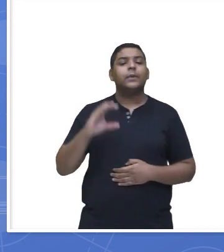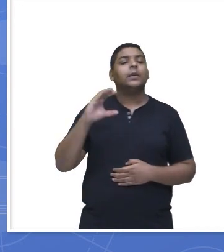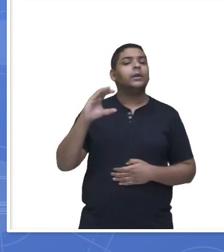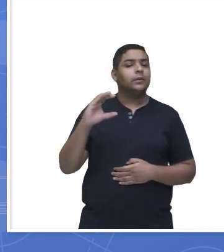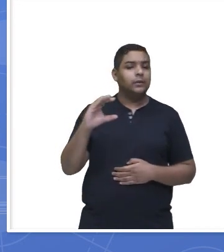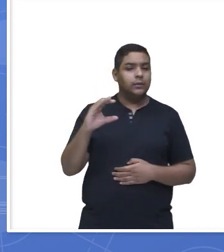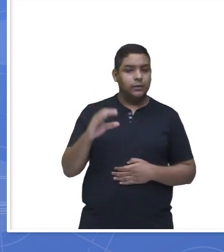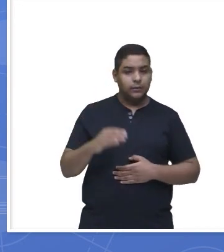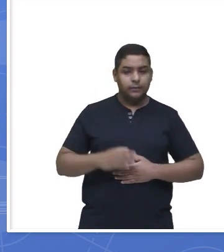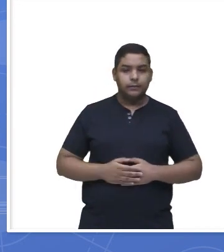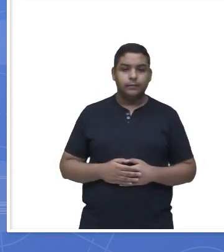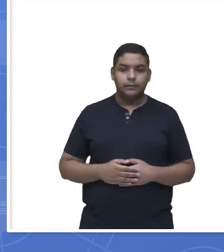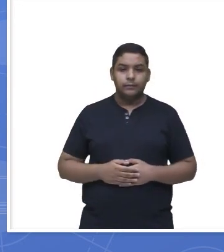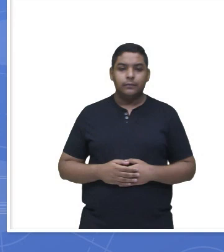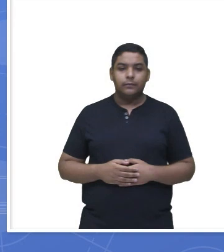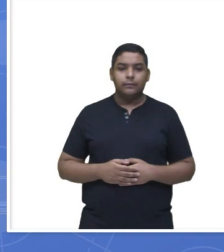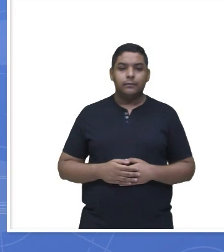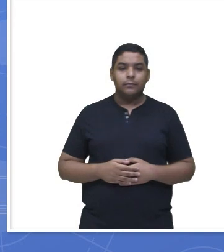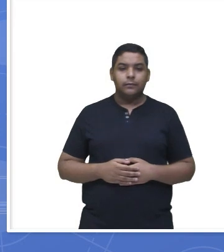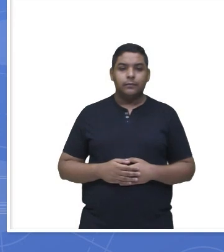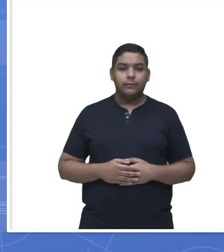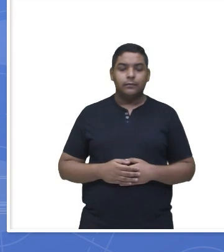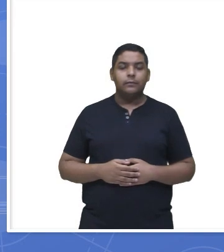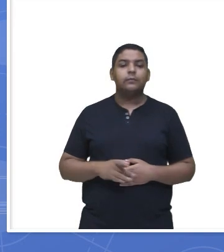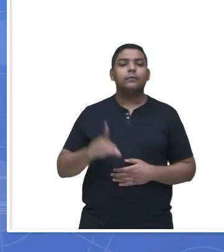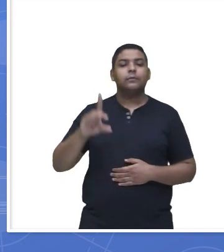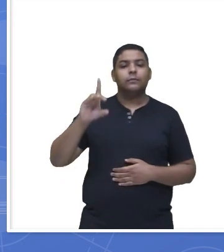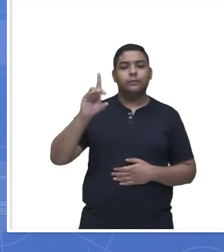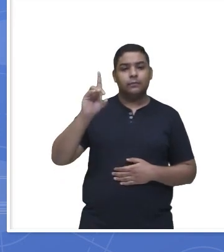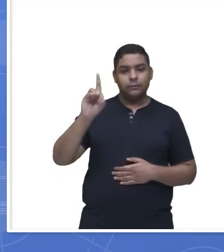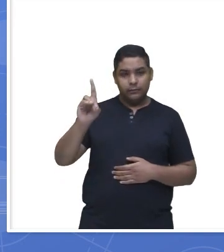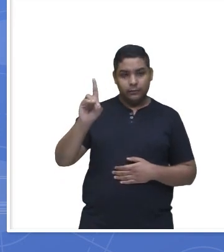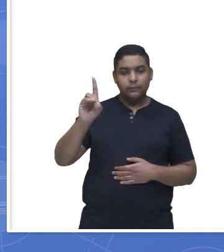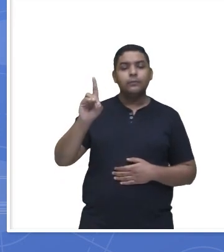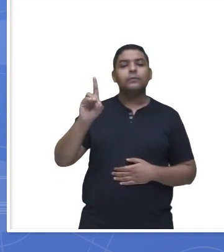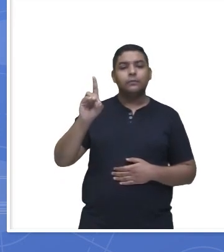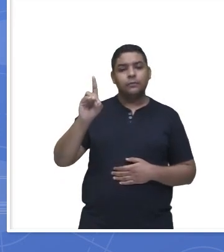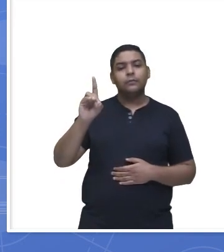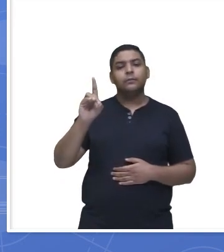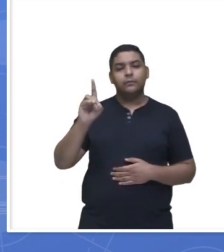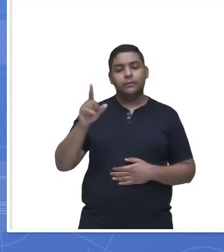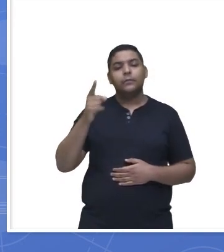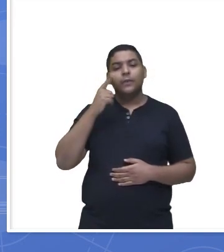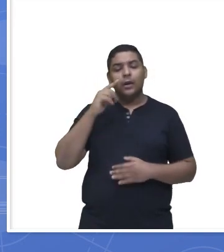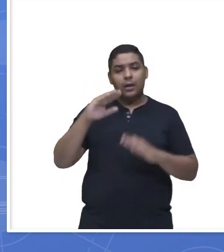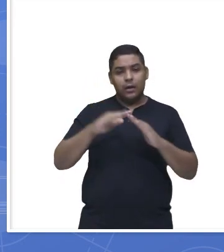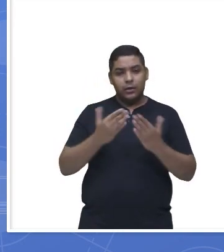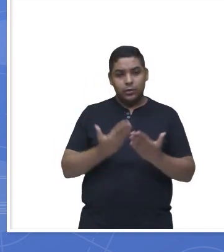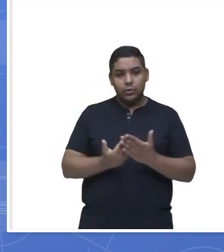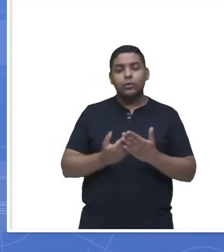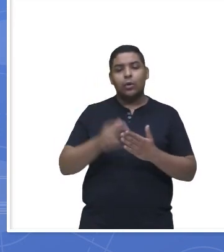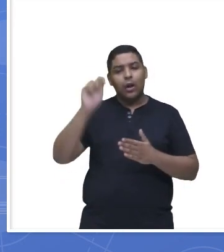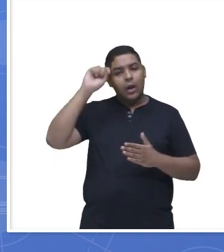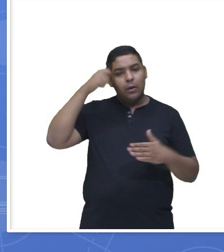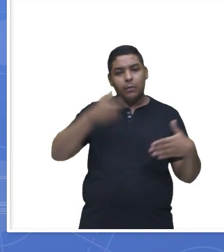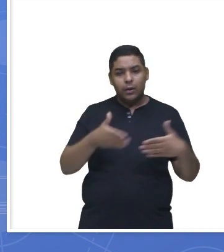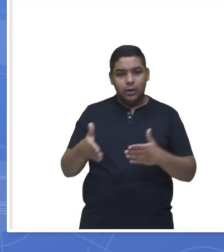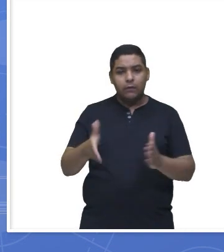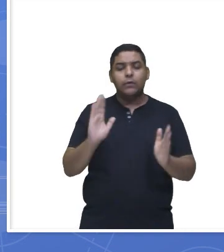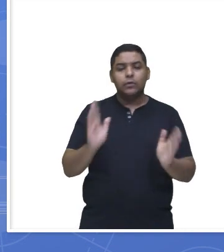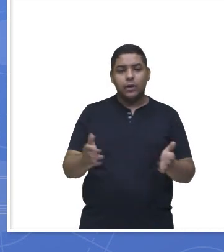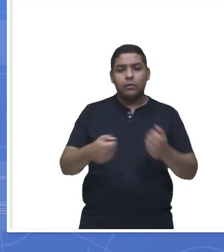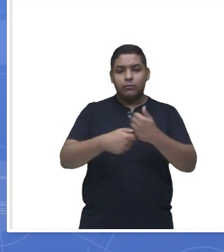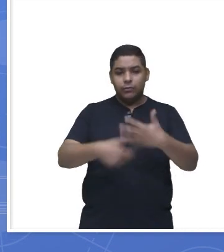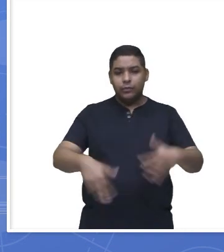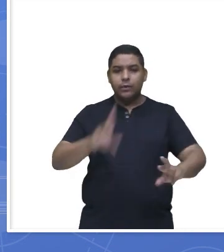C. A letra D também está presente aí, assim como a Escola Estadual Rio Preto da Eva, já participando aqui no